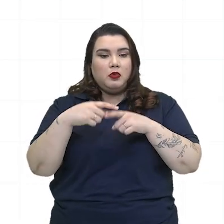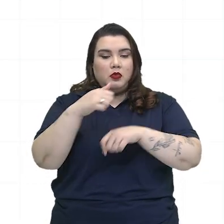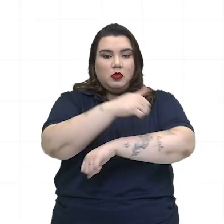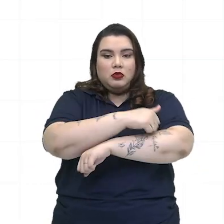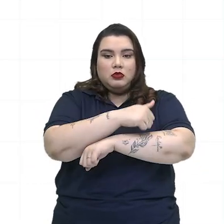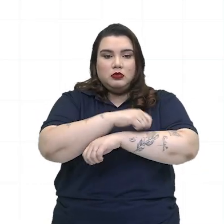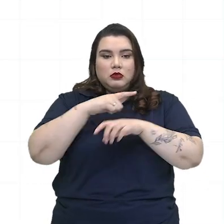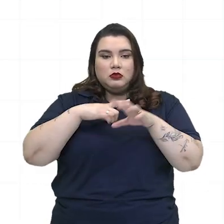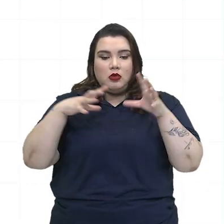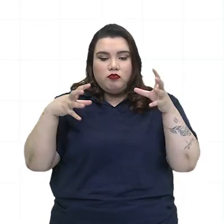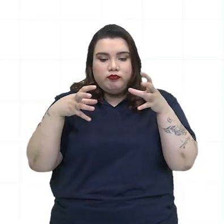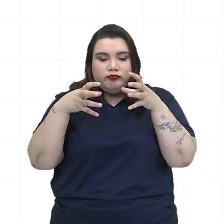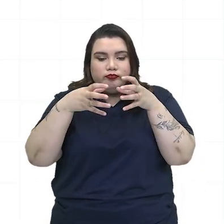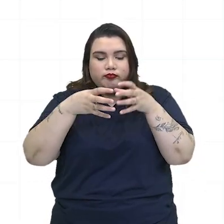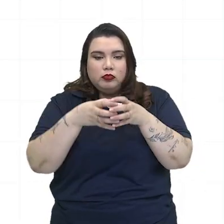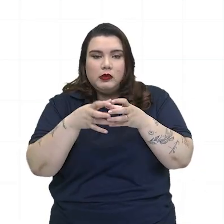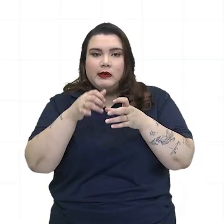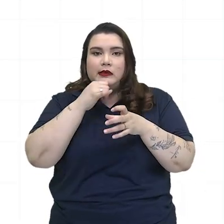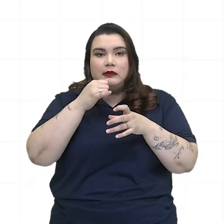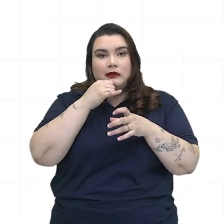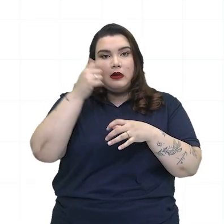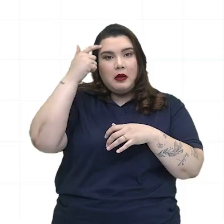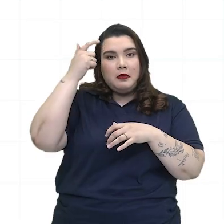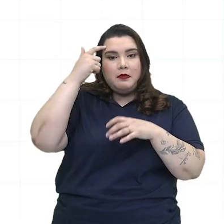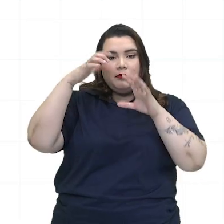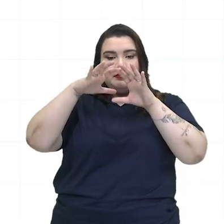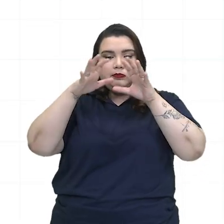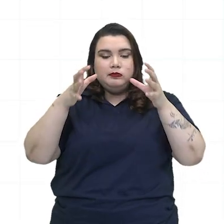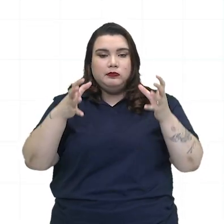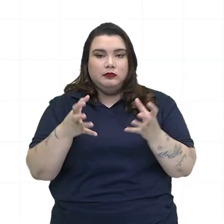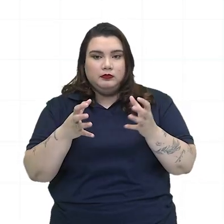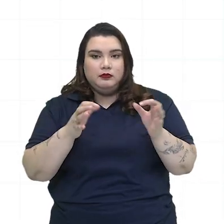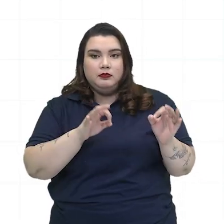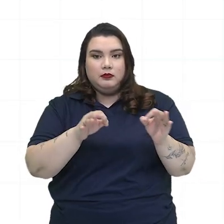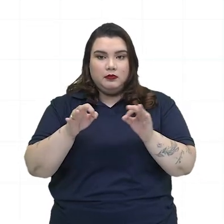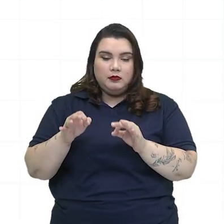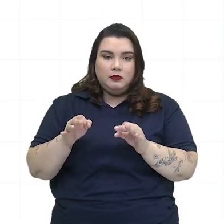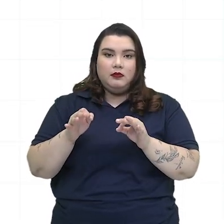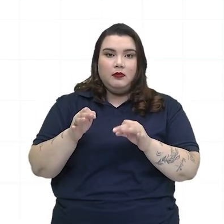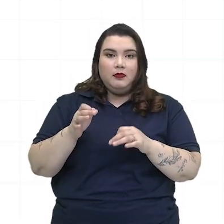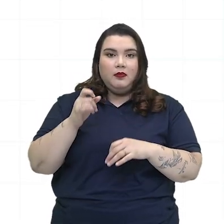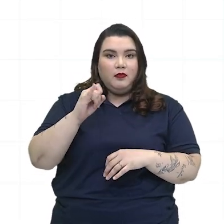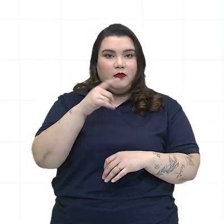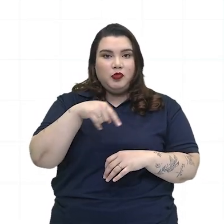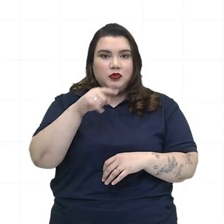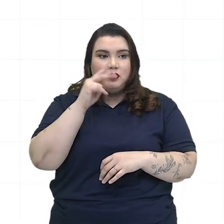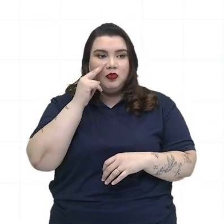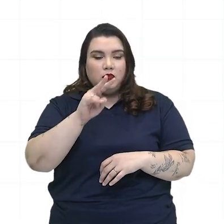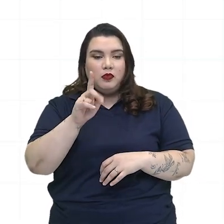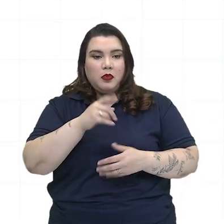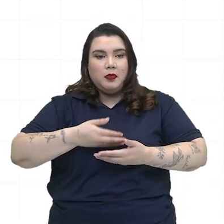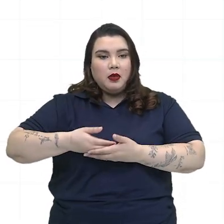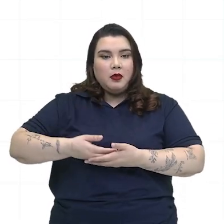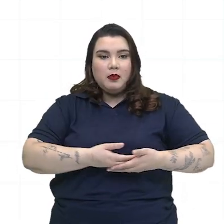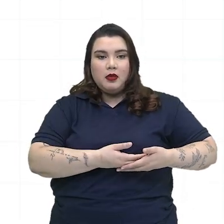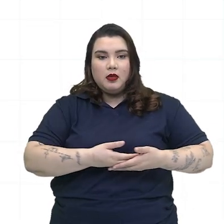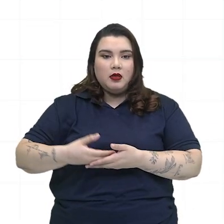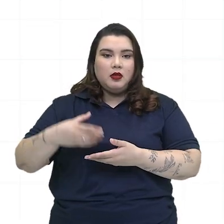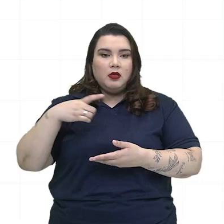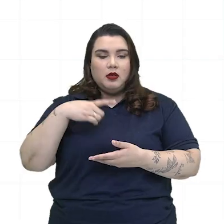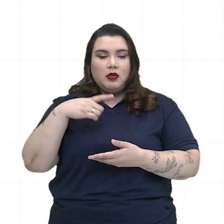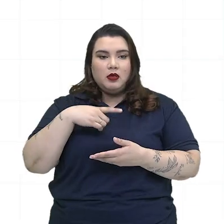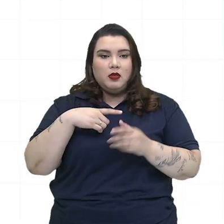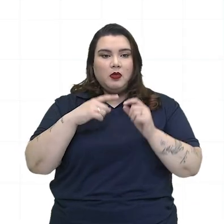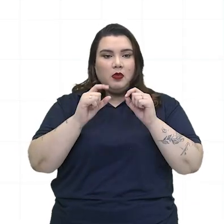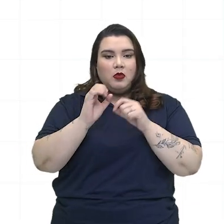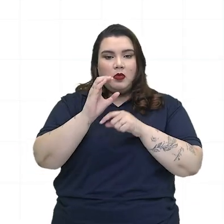se fundir, né, como por exemplo os ossos do crânio, né. Quem nunca viu aí o bebê com um pequeno orifício,